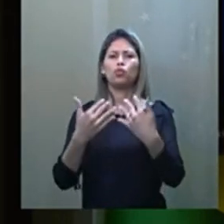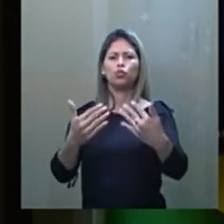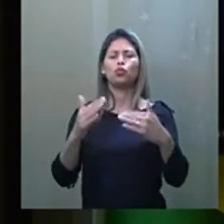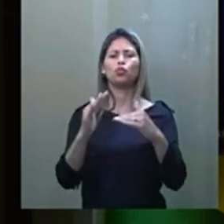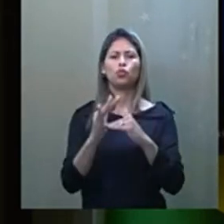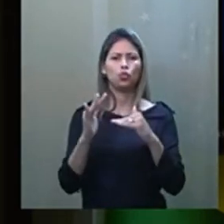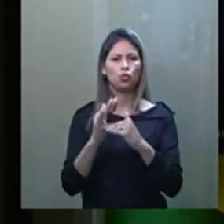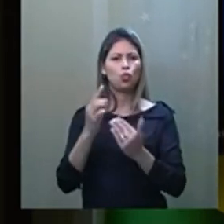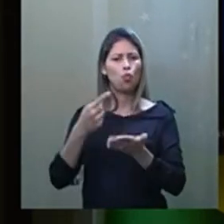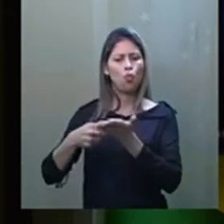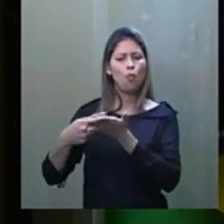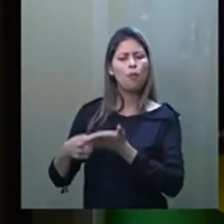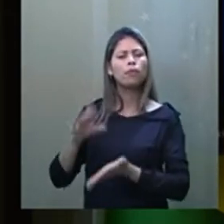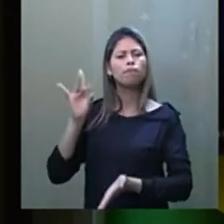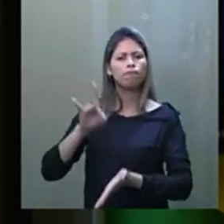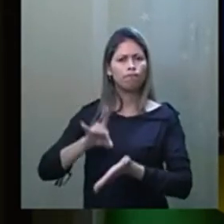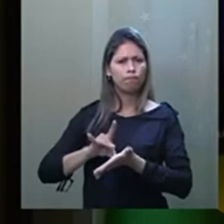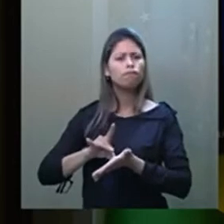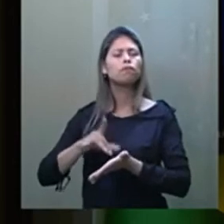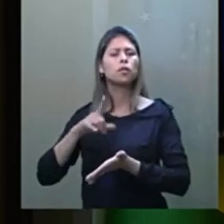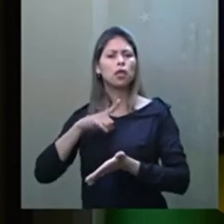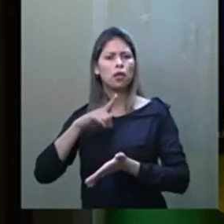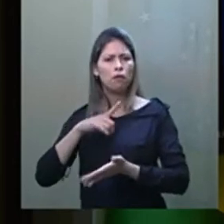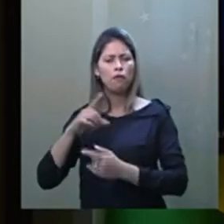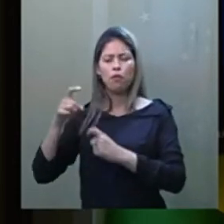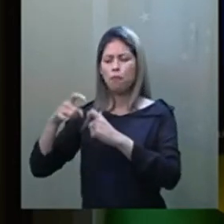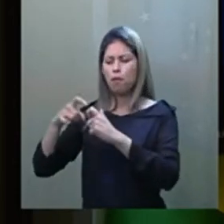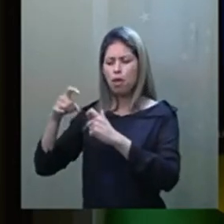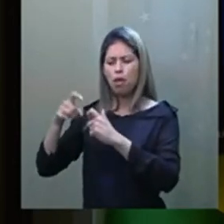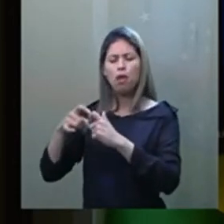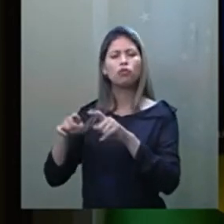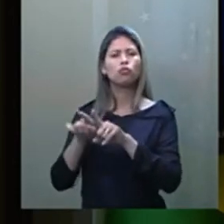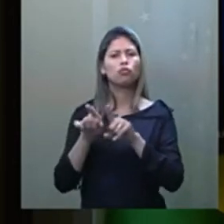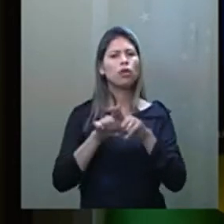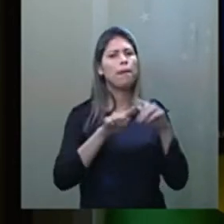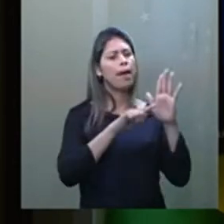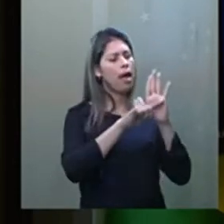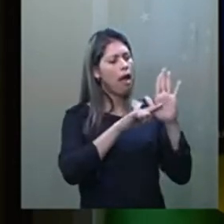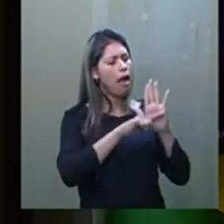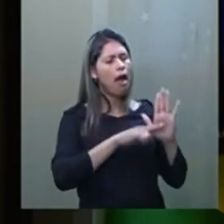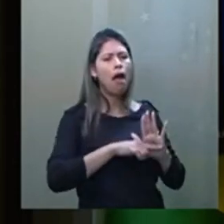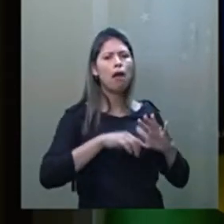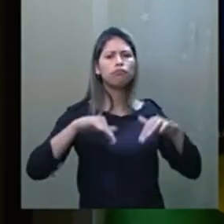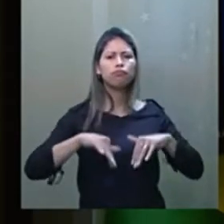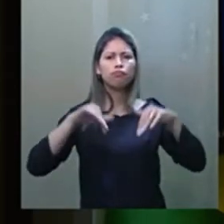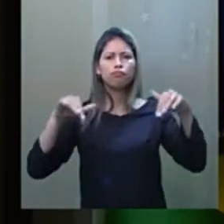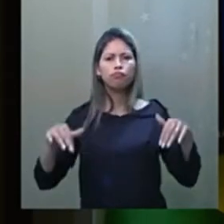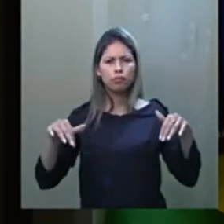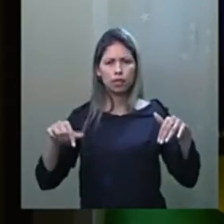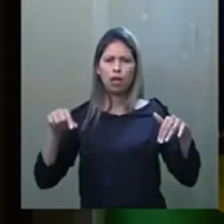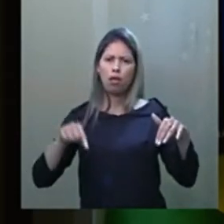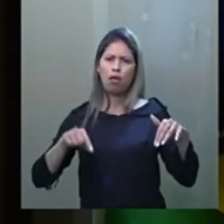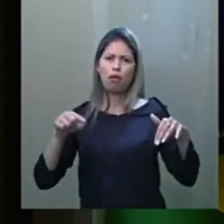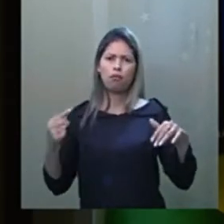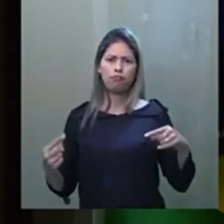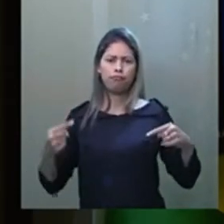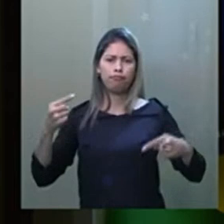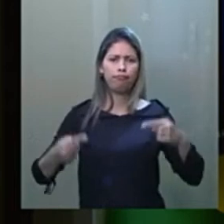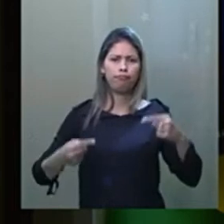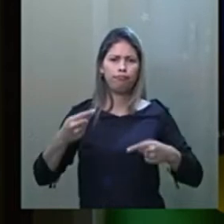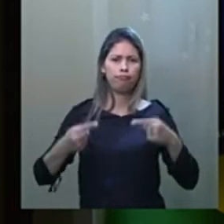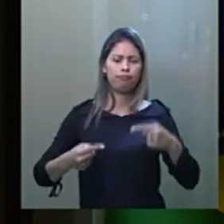compromisso com a verdade, médicos e cientistas de um lado e de outro. Foi um